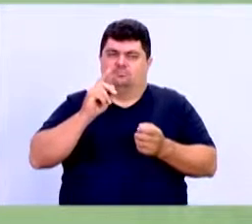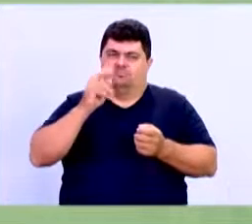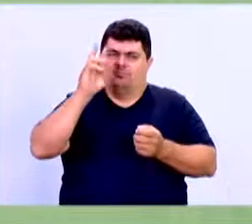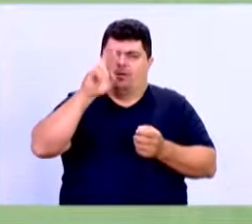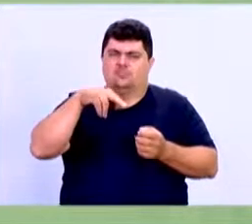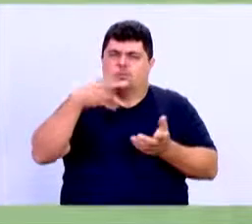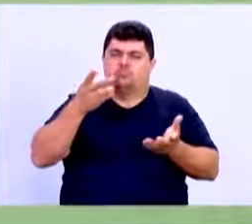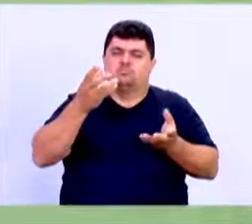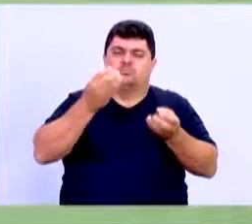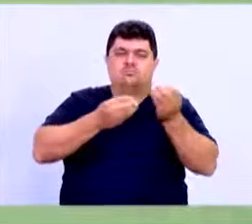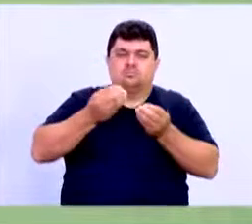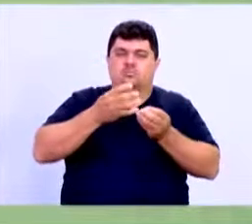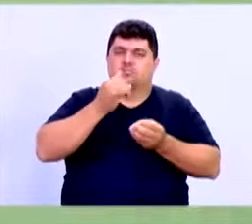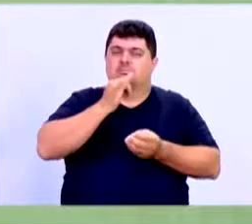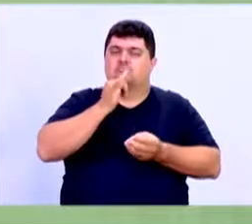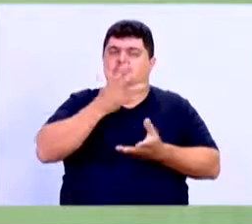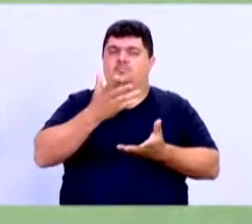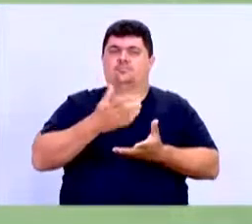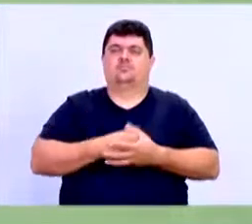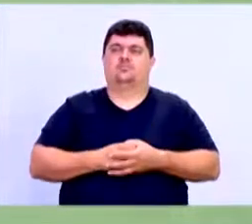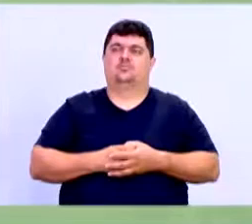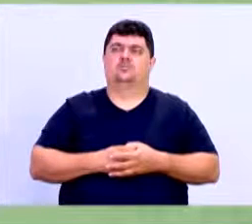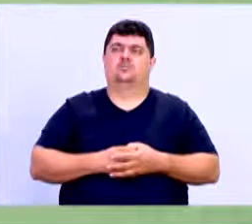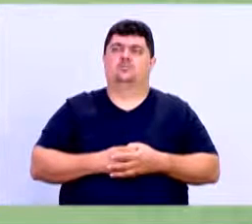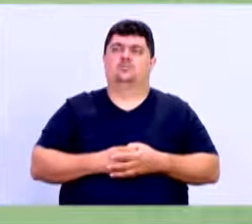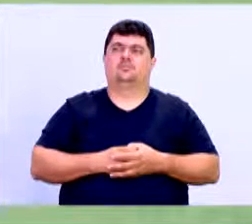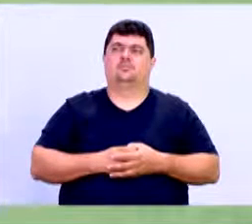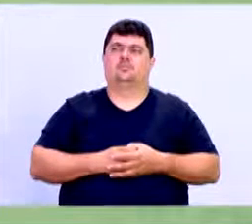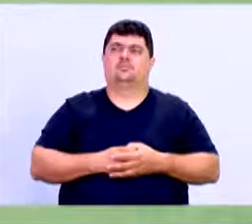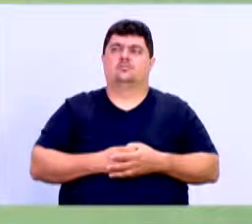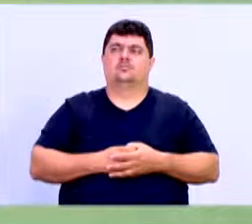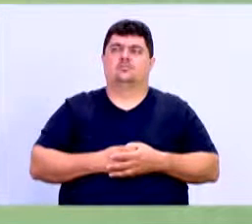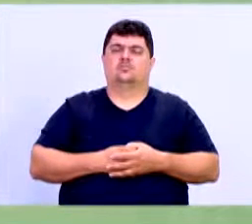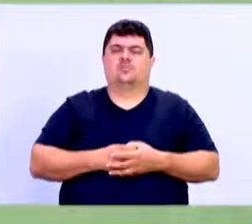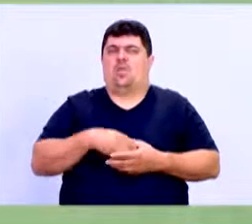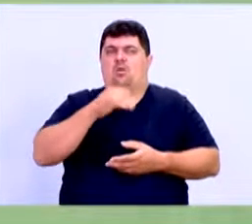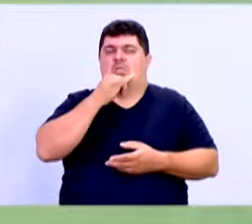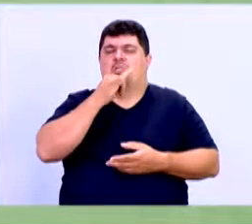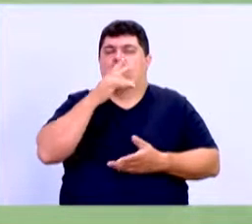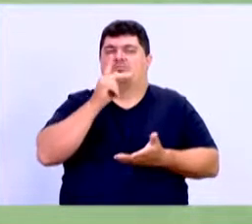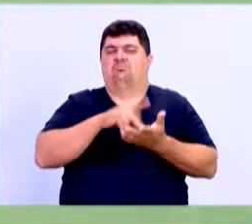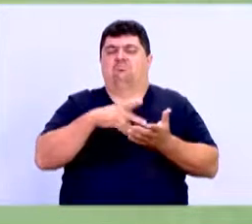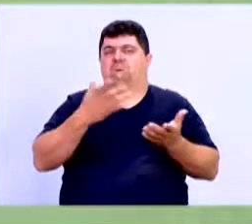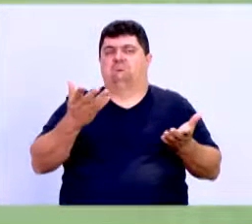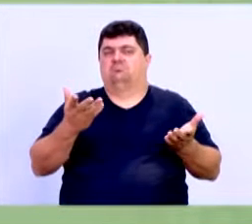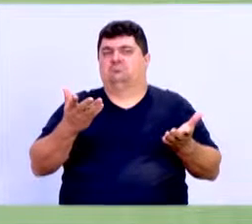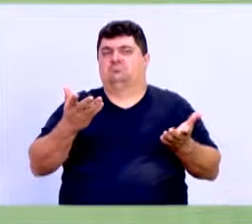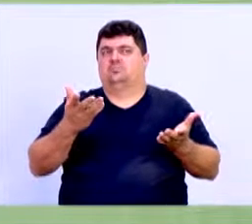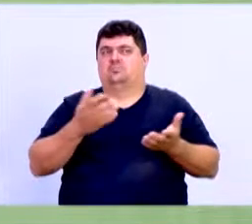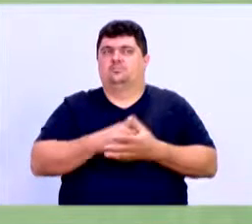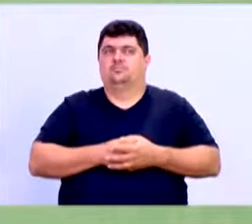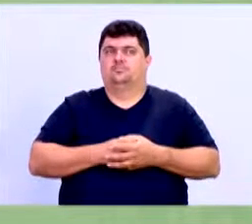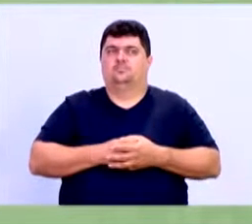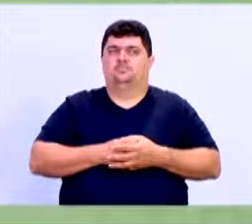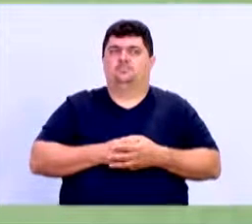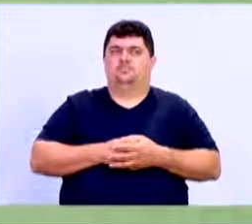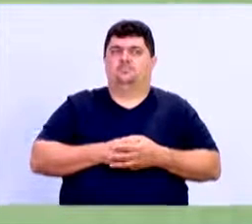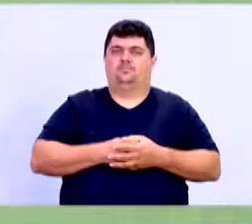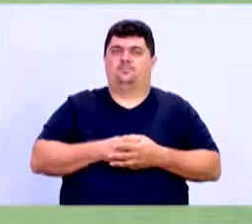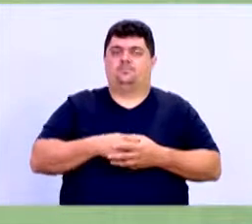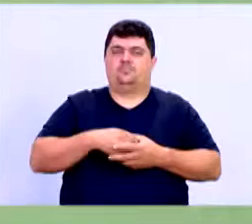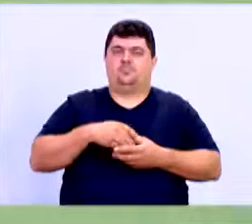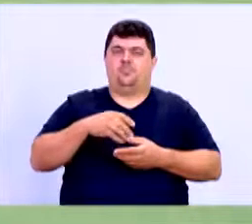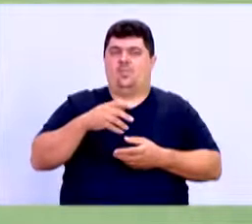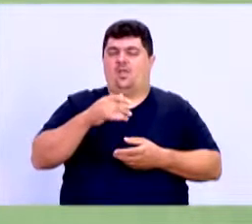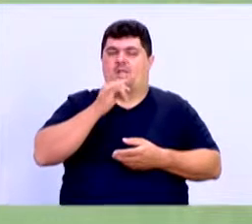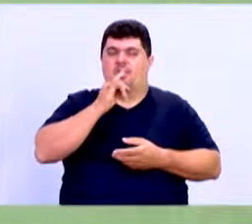certo domínio. Professor, mais ou menos o que seria isso? Ela seria algo relacionado ao mundo